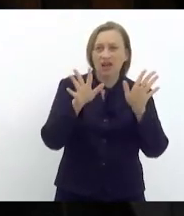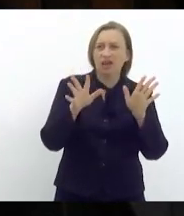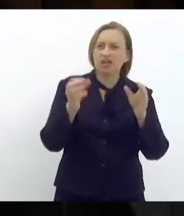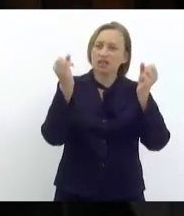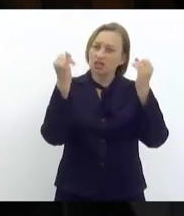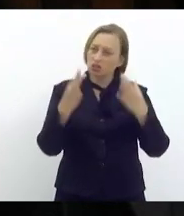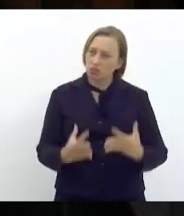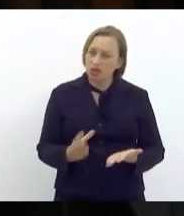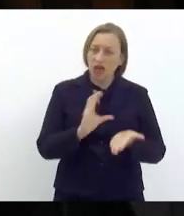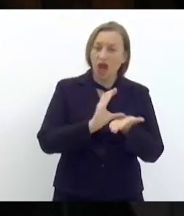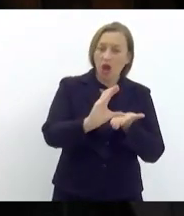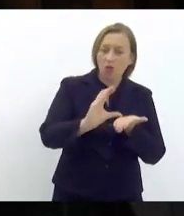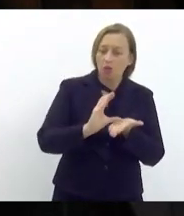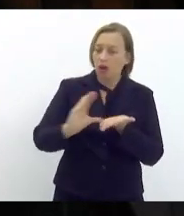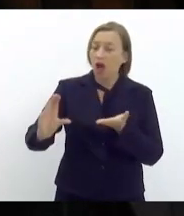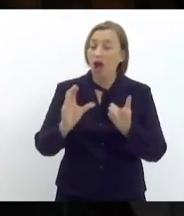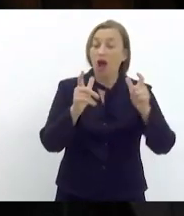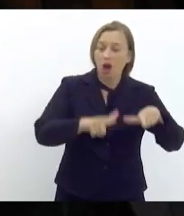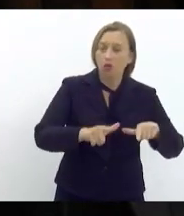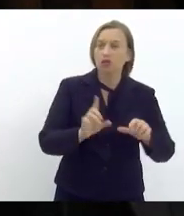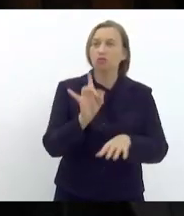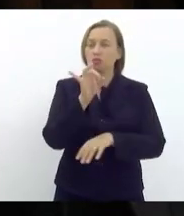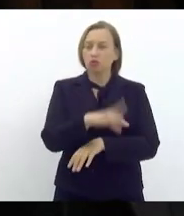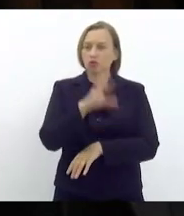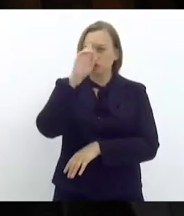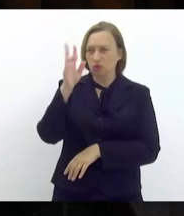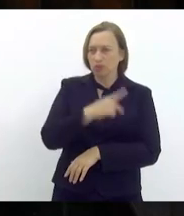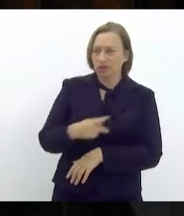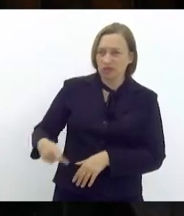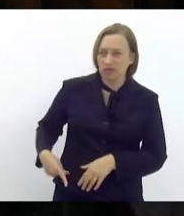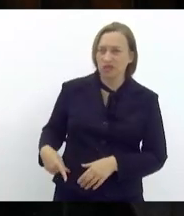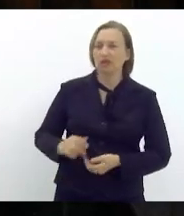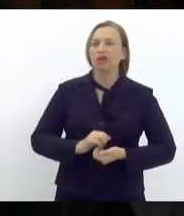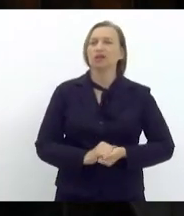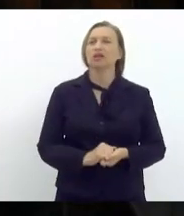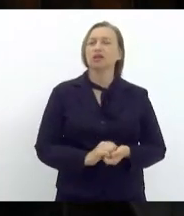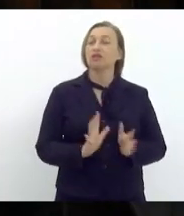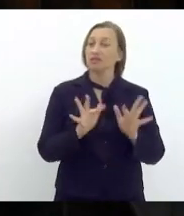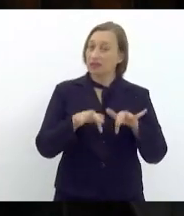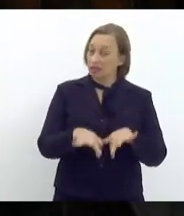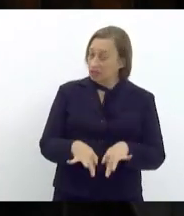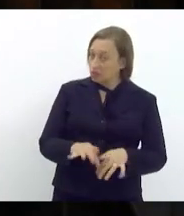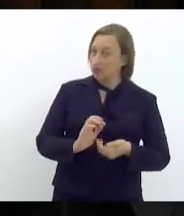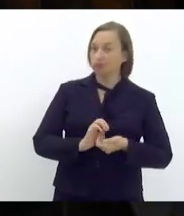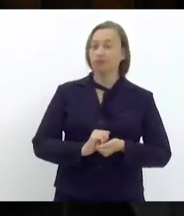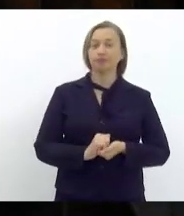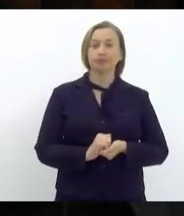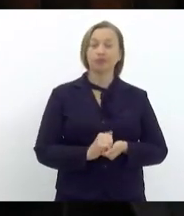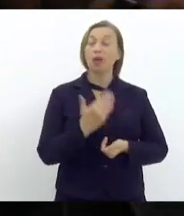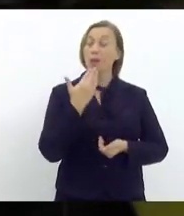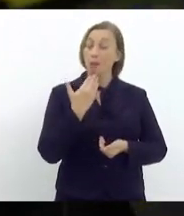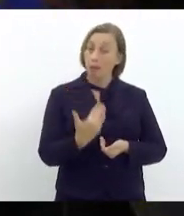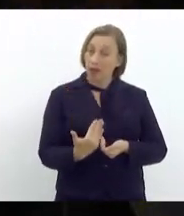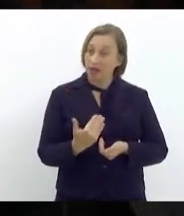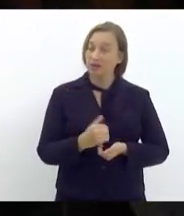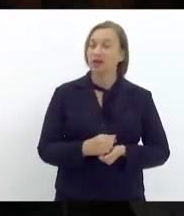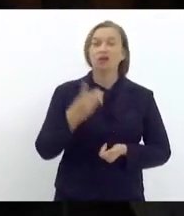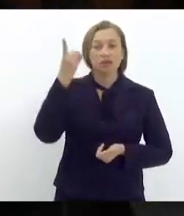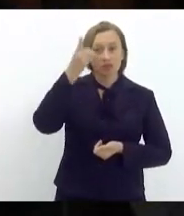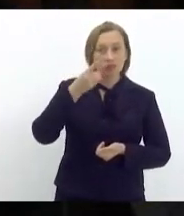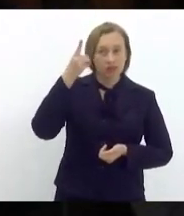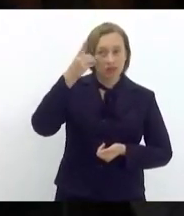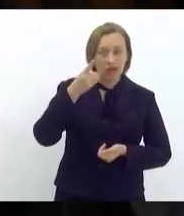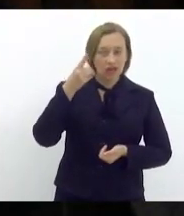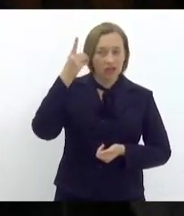acontecendo e por último senhor presidente eu encerro solicitando ao deputado